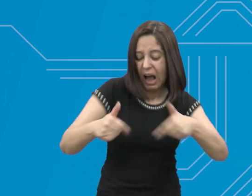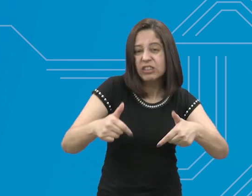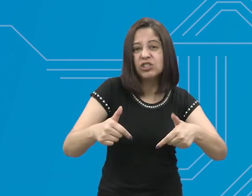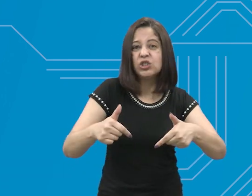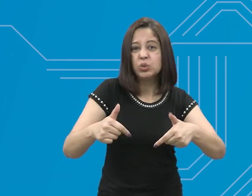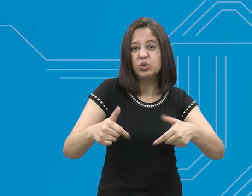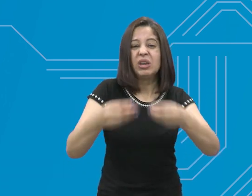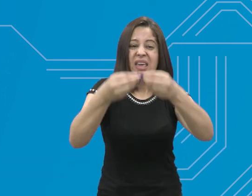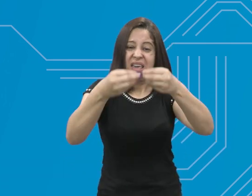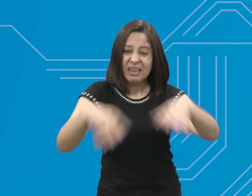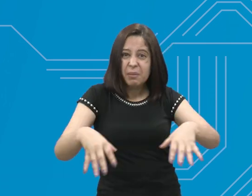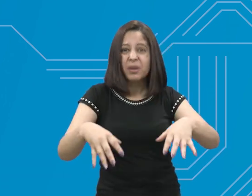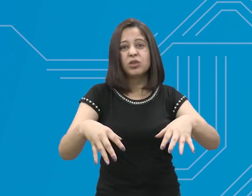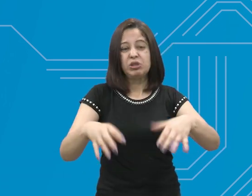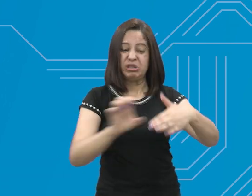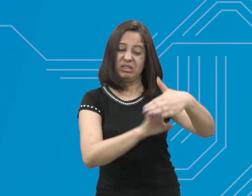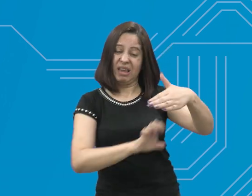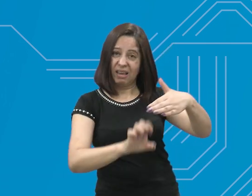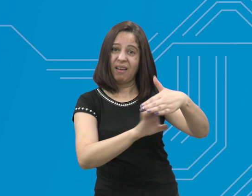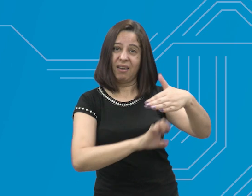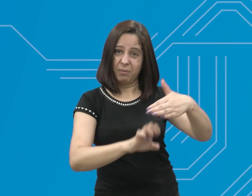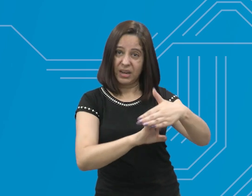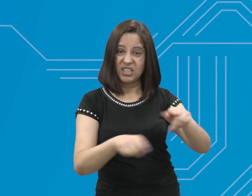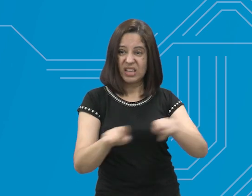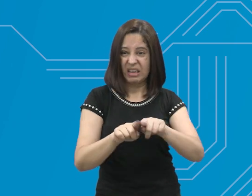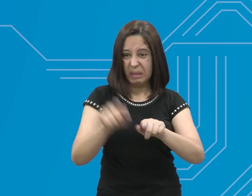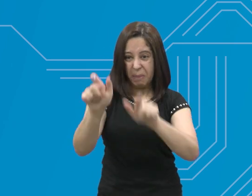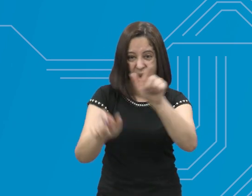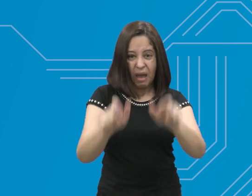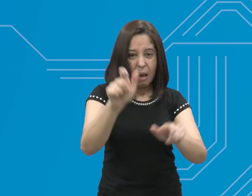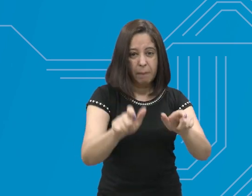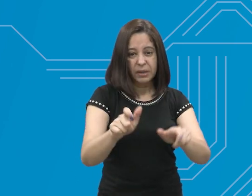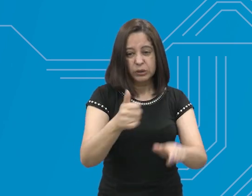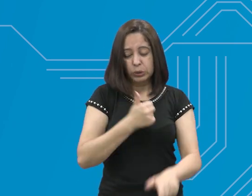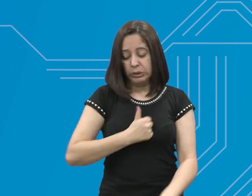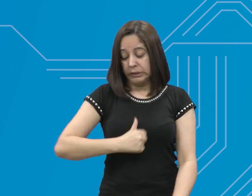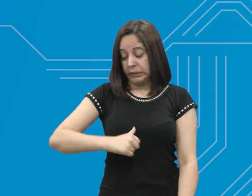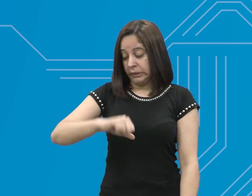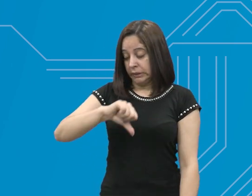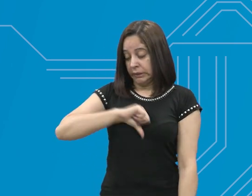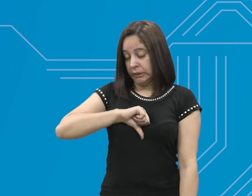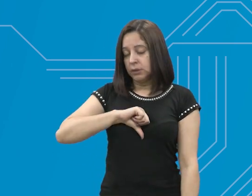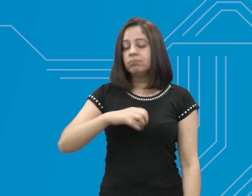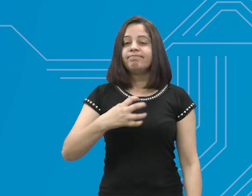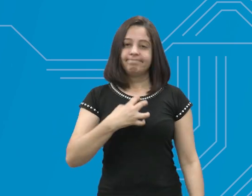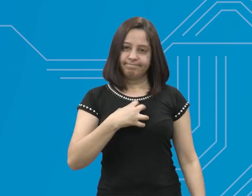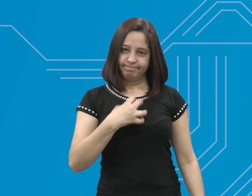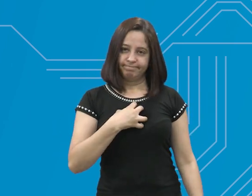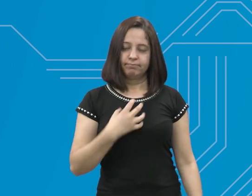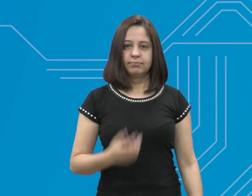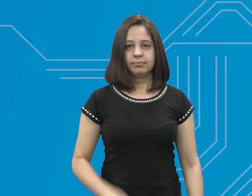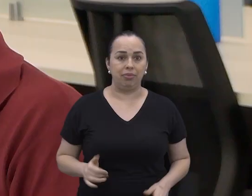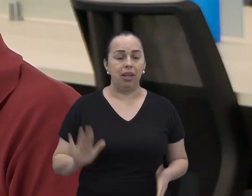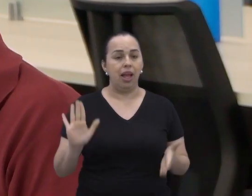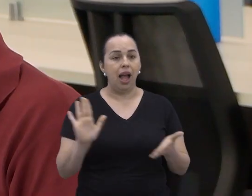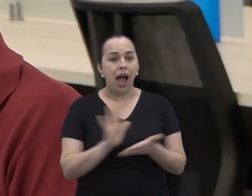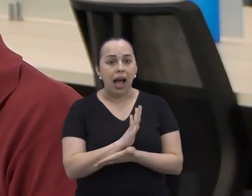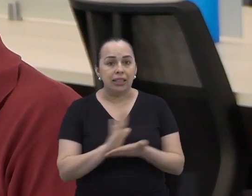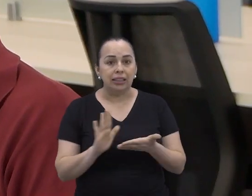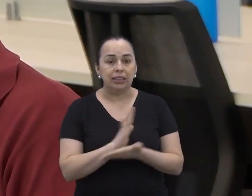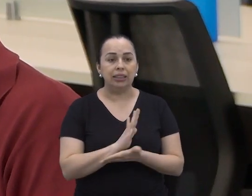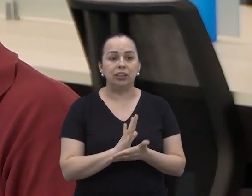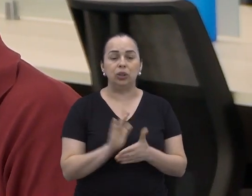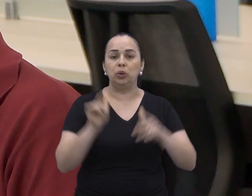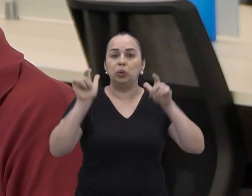práticas individuais podem prejudicar a produtividade e até a saúde emocional dos colaboradores.